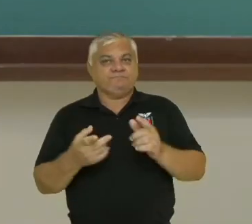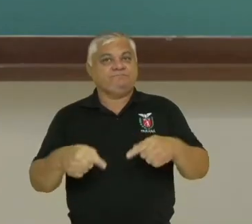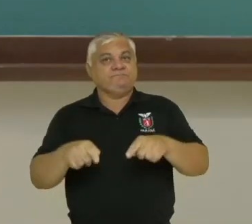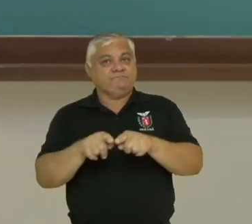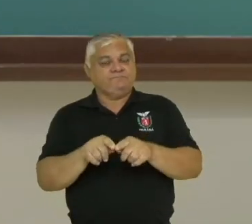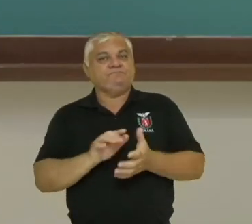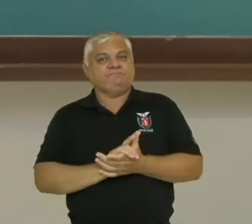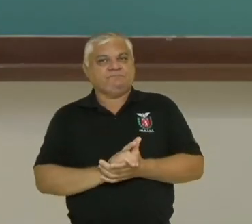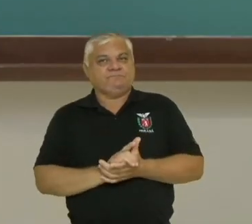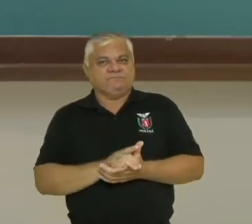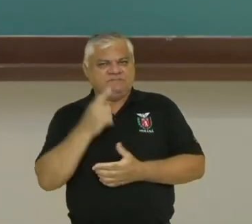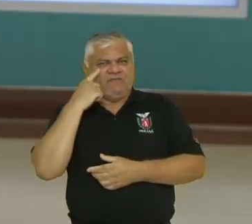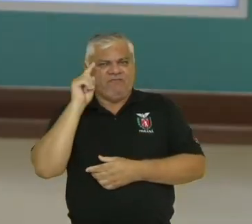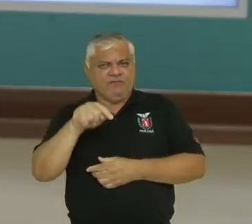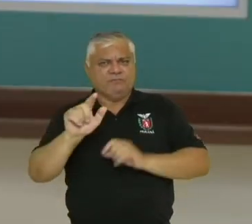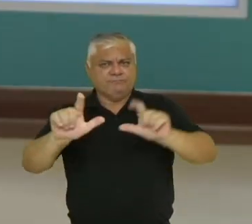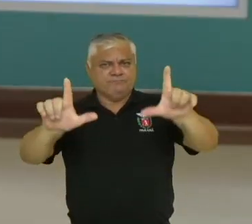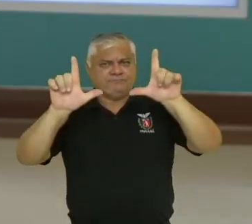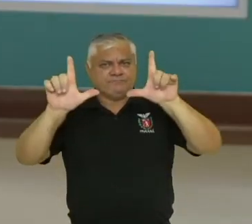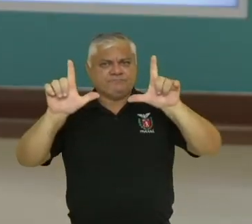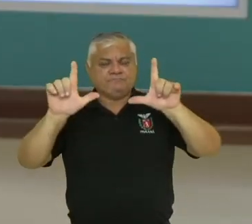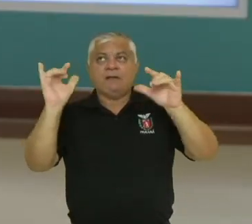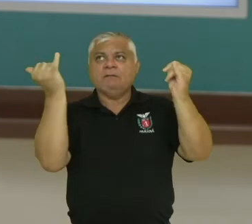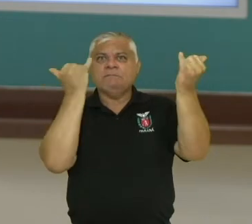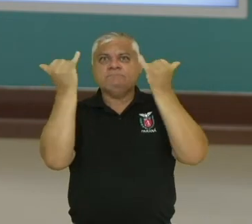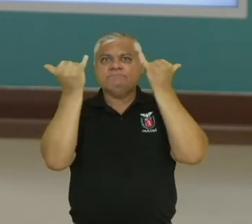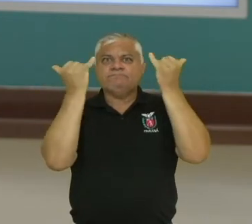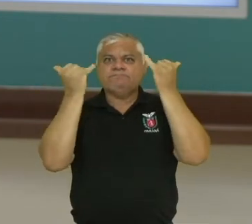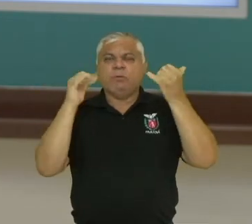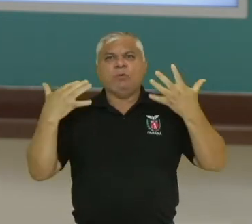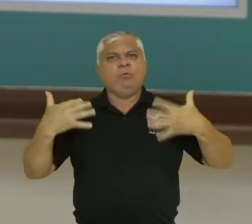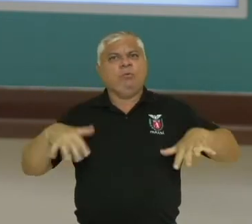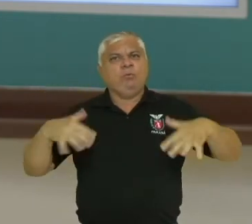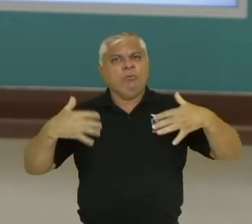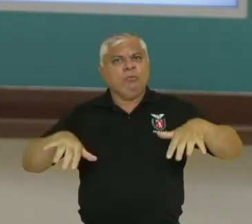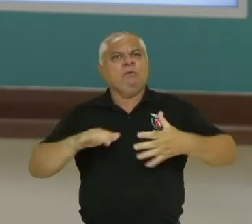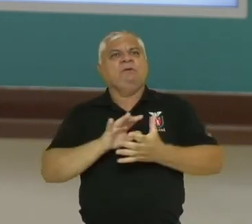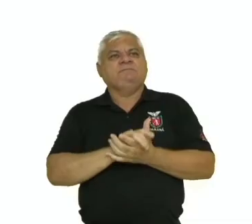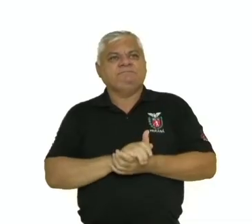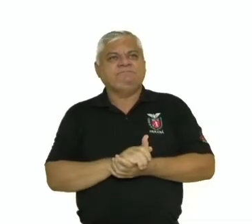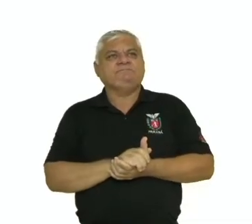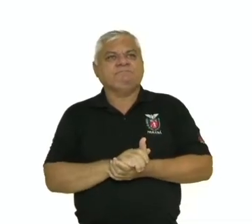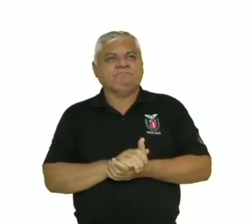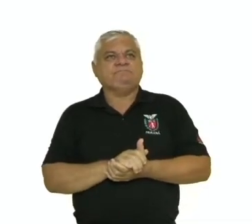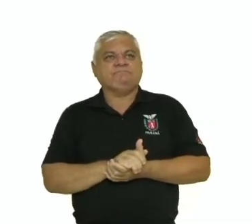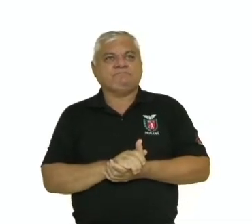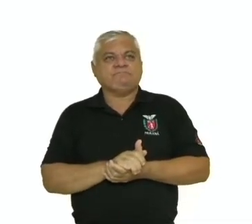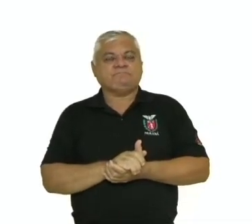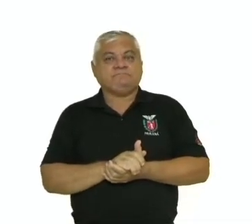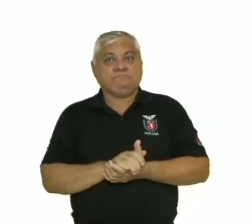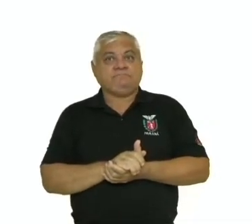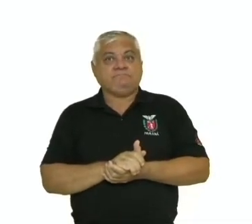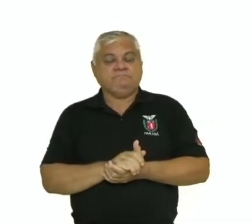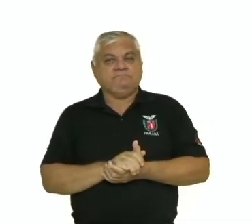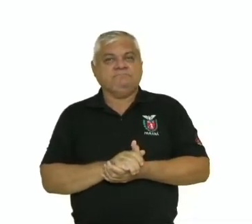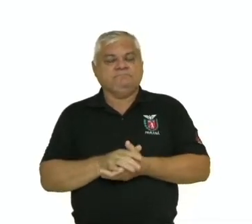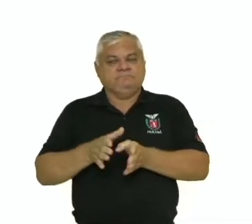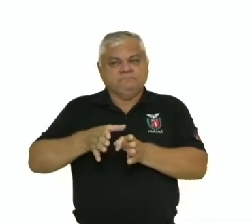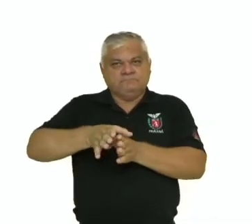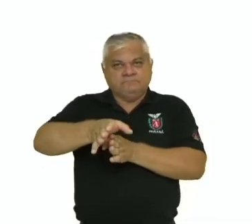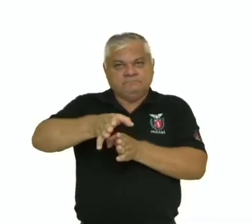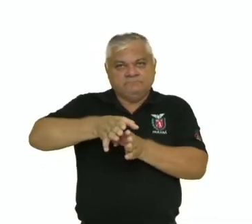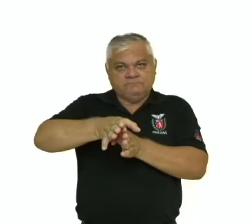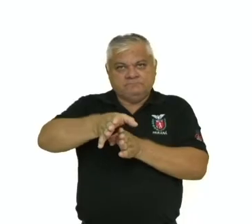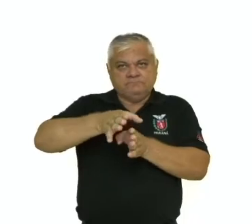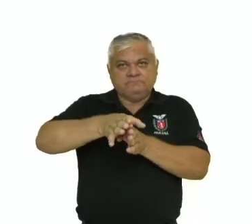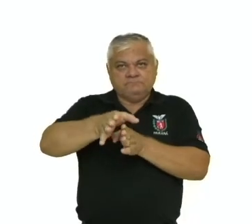Retornamos. Olhou esse cartaz? Tem muita informação. Então vamos dar uma olhadinha. Nós temos o título Orientação